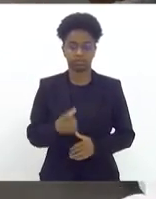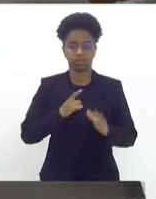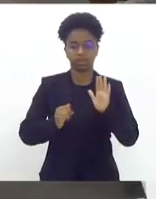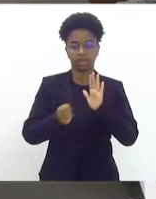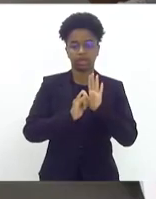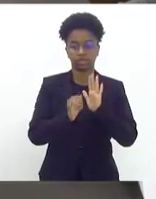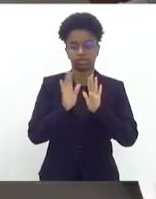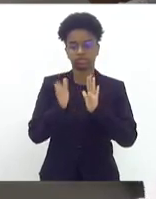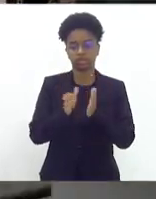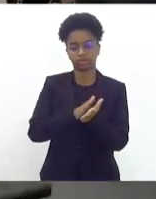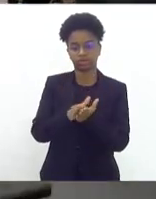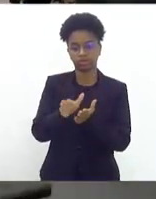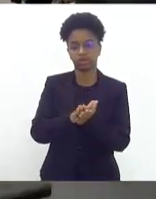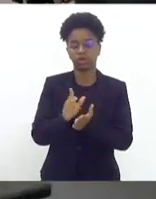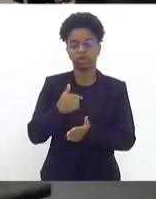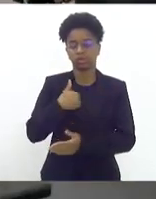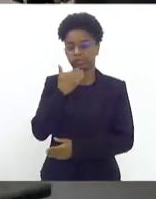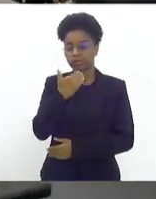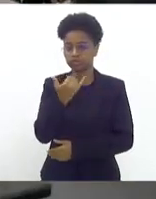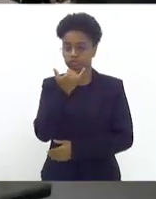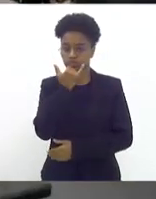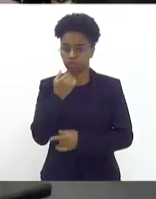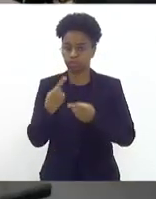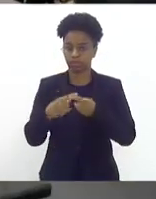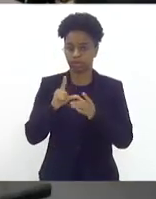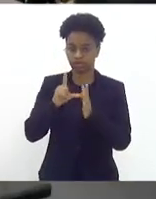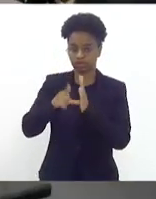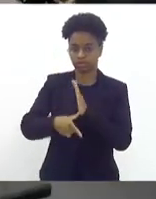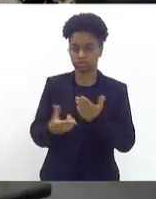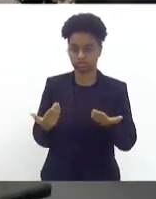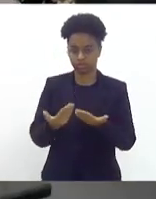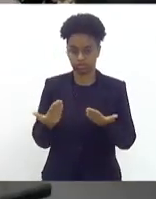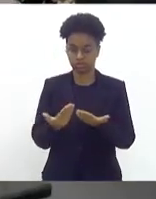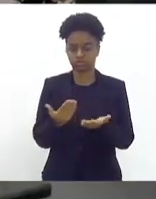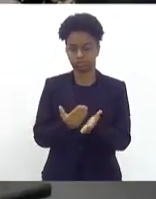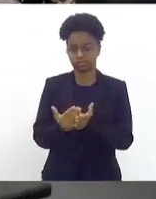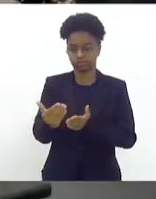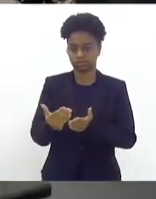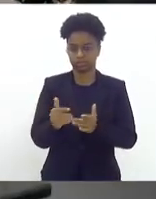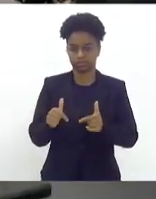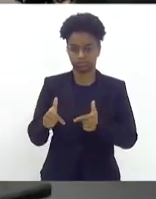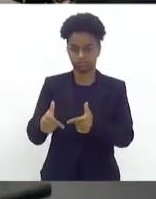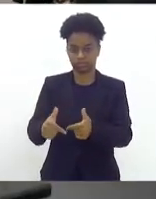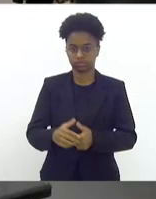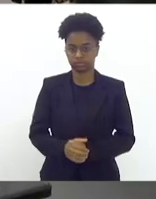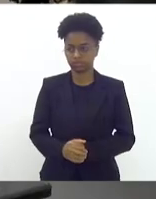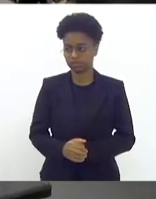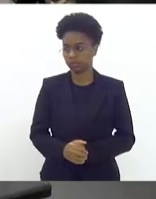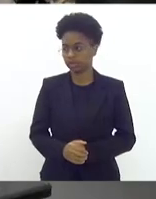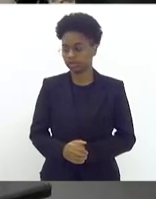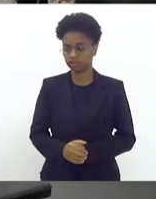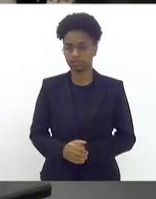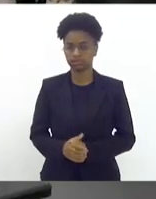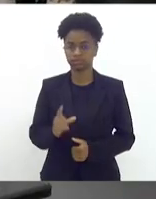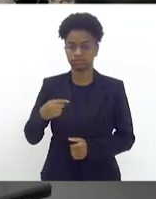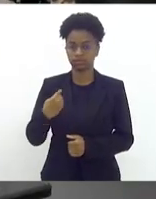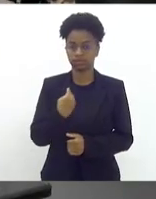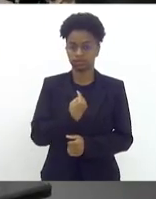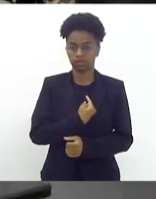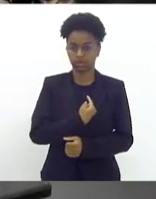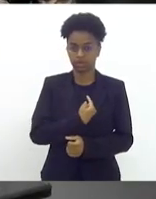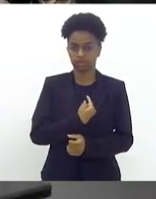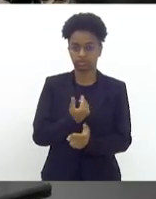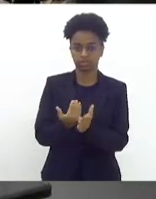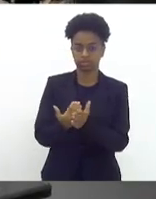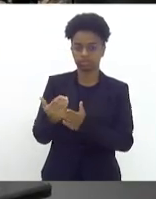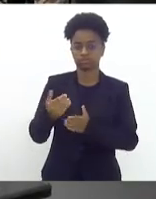pedindo escusas aí pelo atraso de alguns minutos aí no início dos trabalhos, a gente passa a discussão e votação